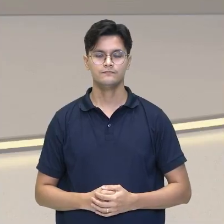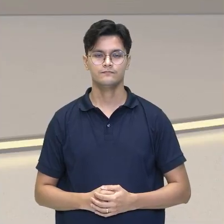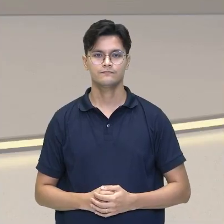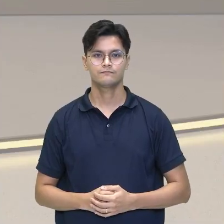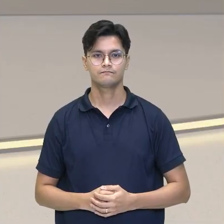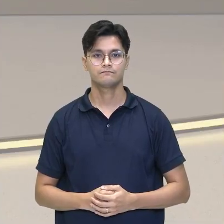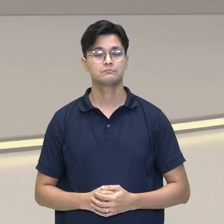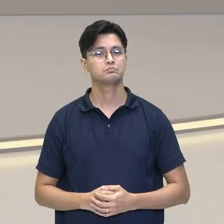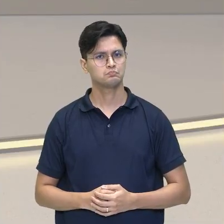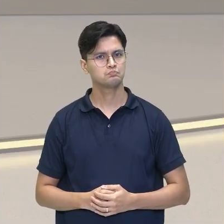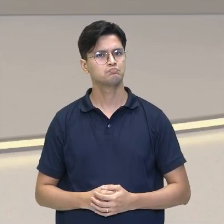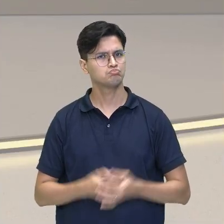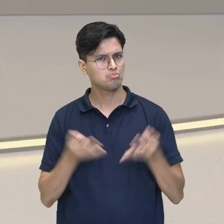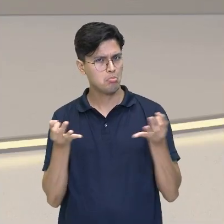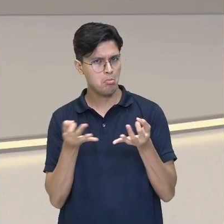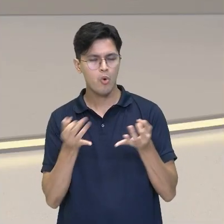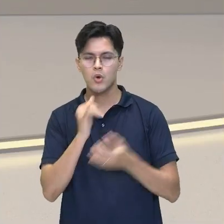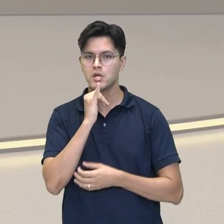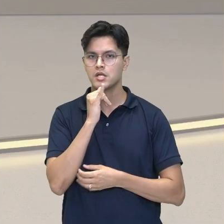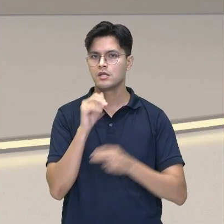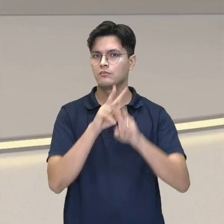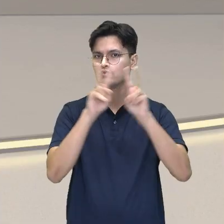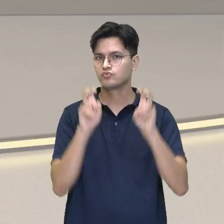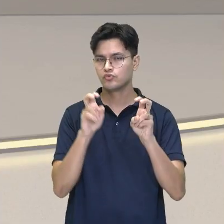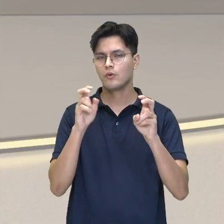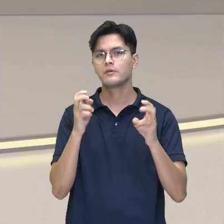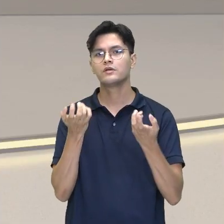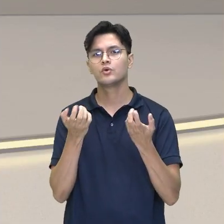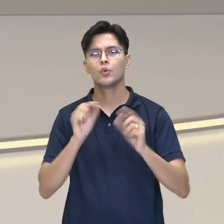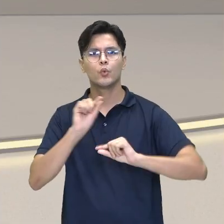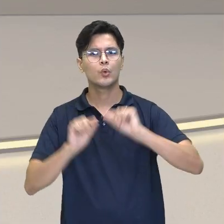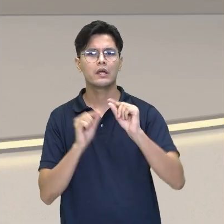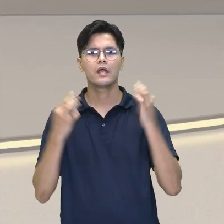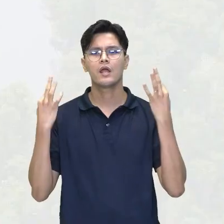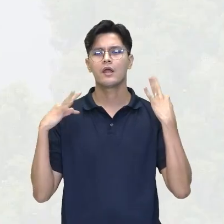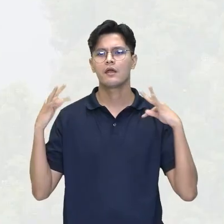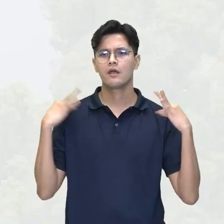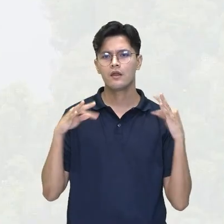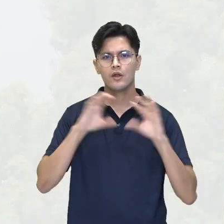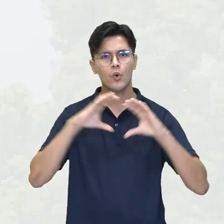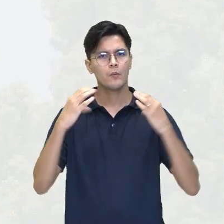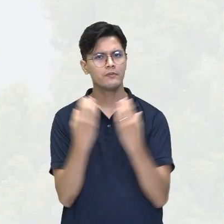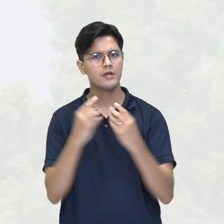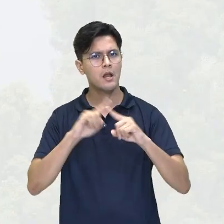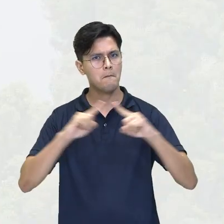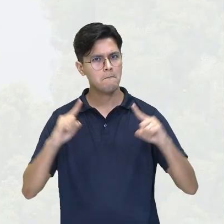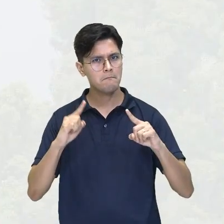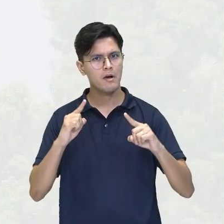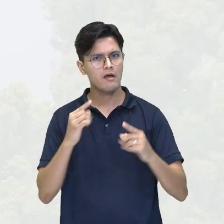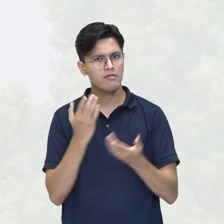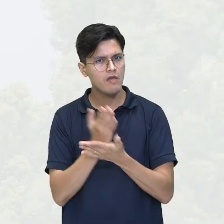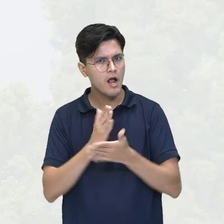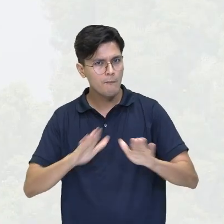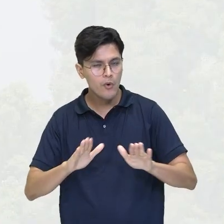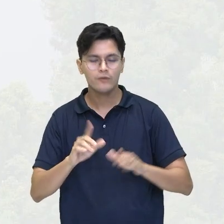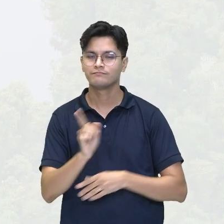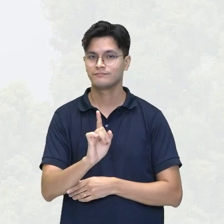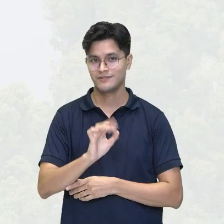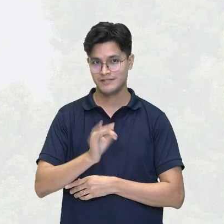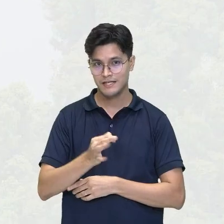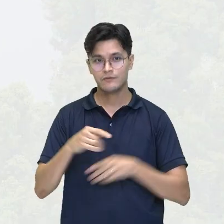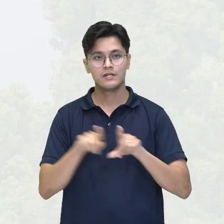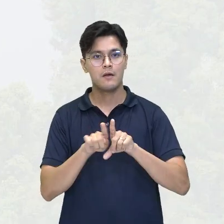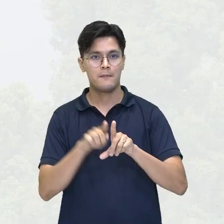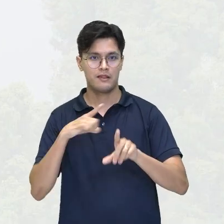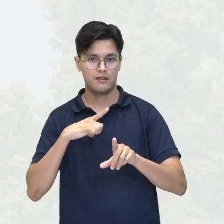Um excelente exemplo, então, de turismo de base comunitária, e não paramos por aí. Vamos à tela? Observem que nós temos também o manejo florestal